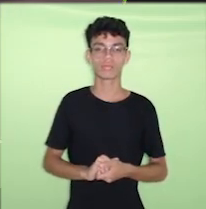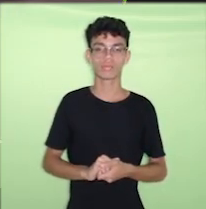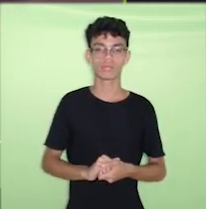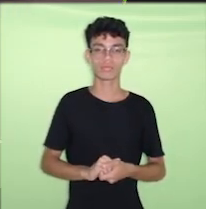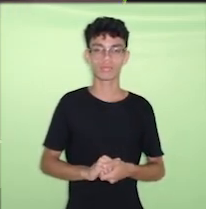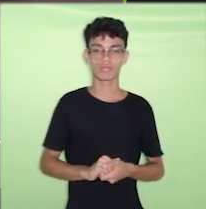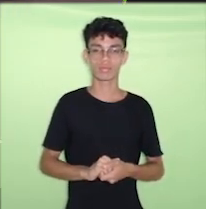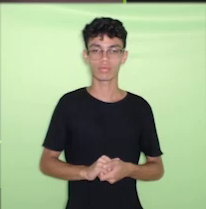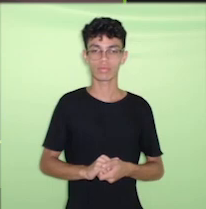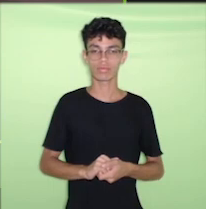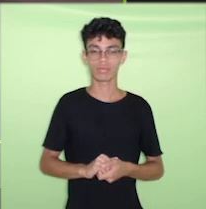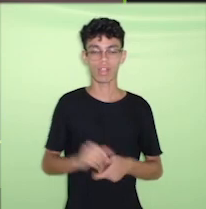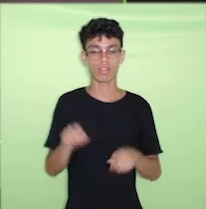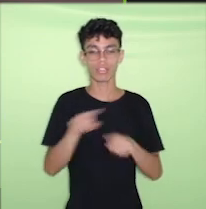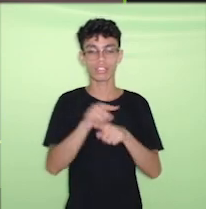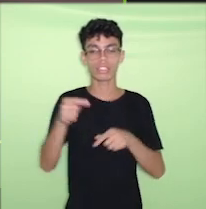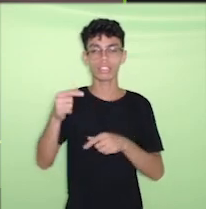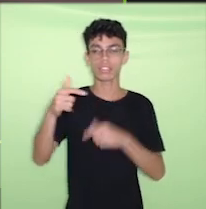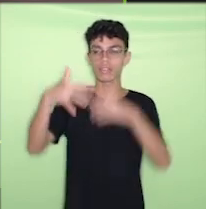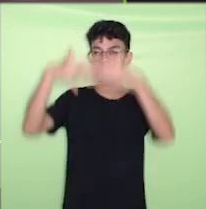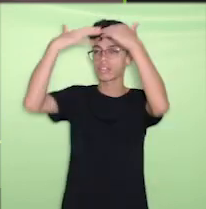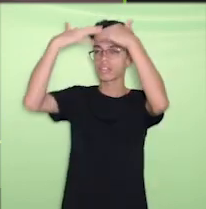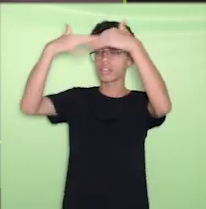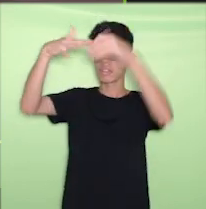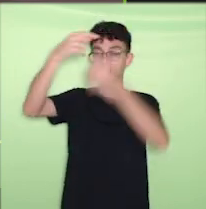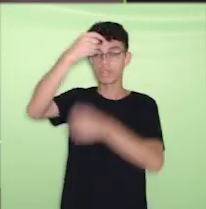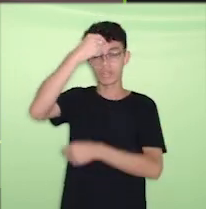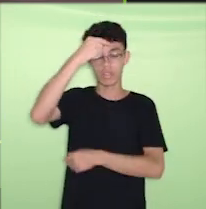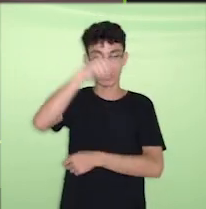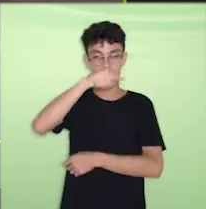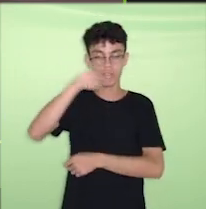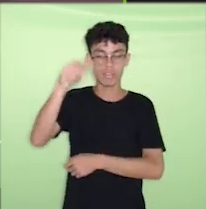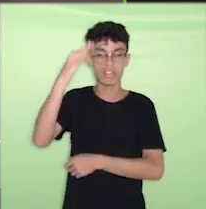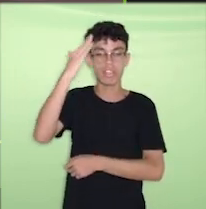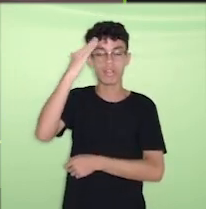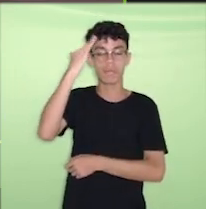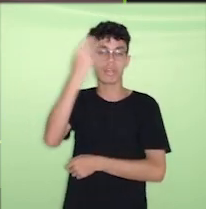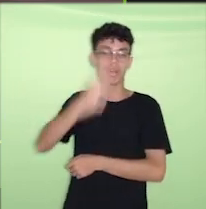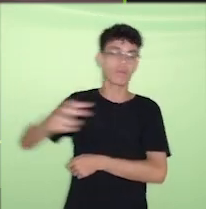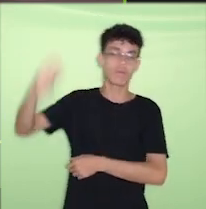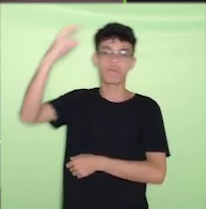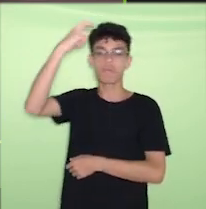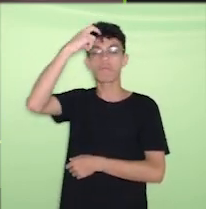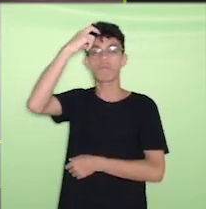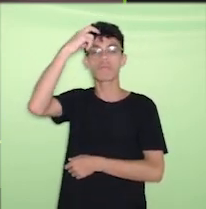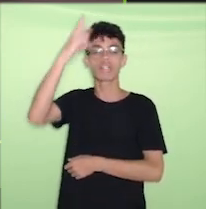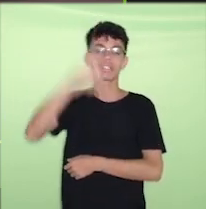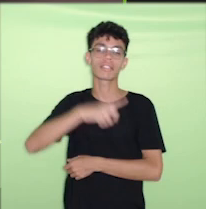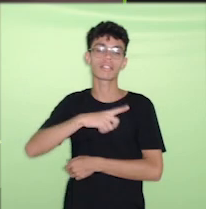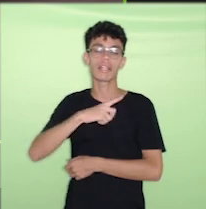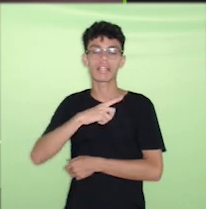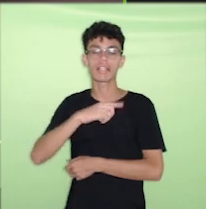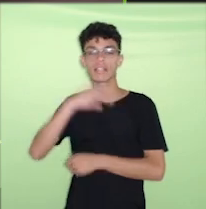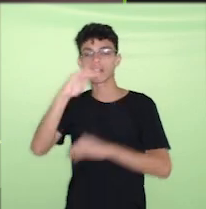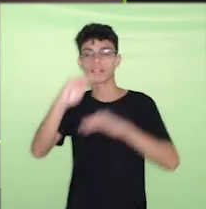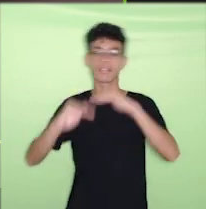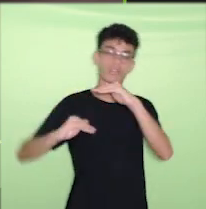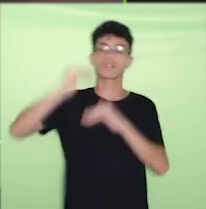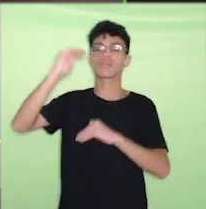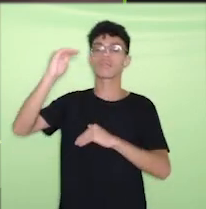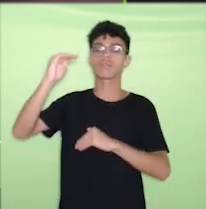Façam todas um pequeno exame de consciência e assim cada uma saberá quanto lhe cabe de culpa. E acima de tudo pense